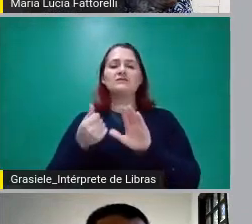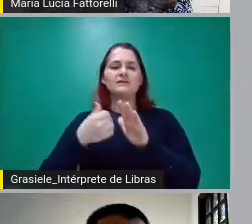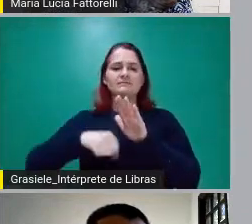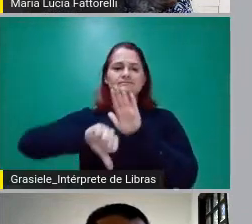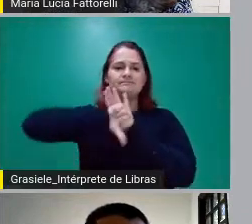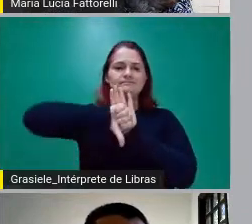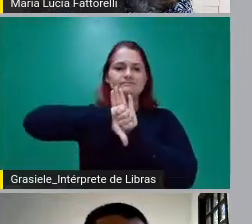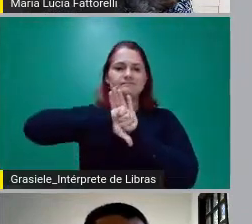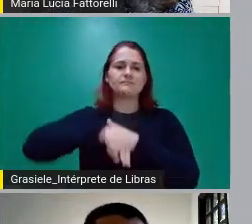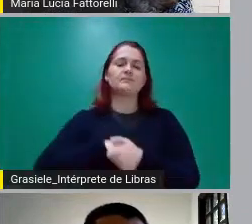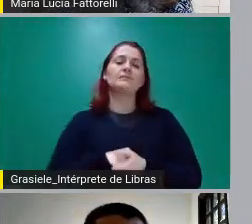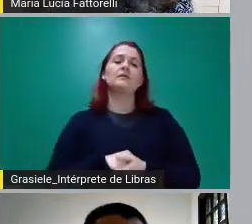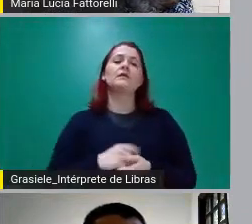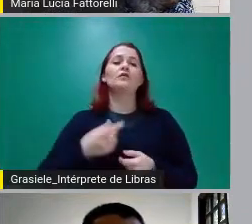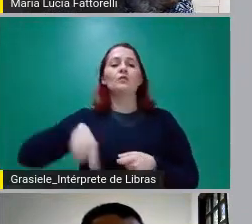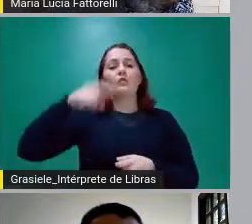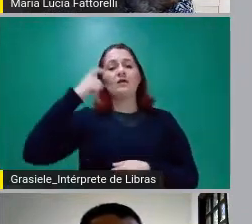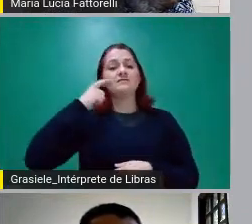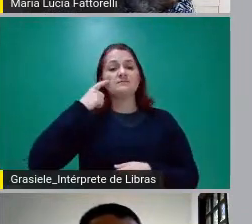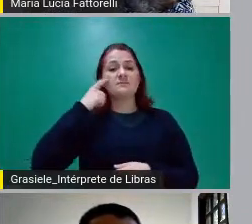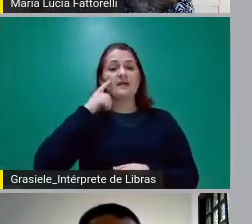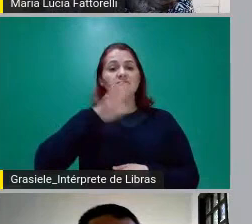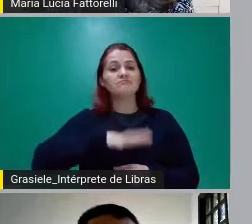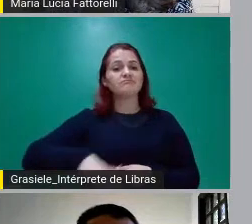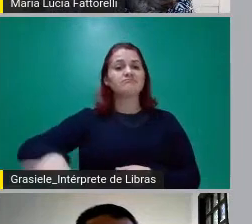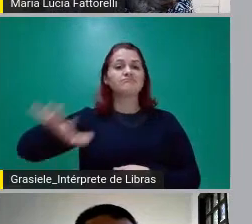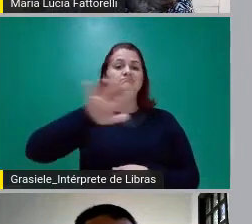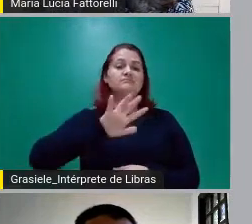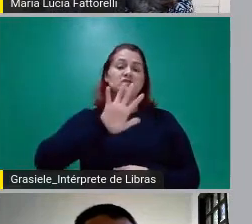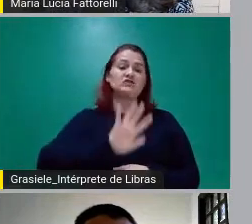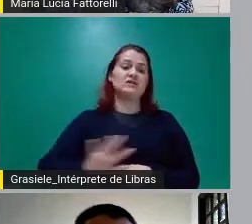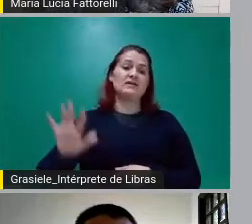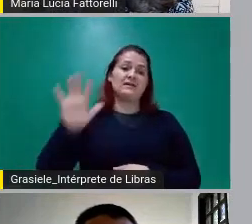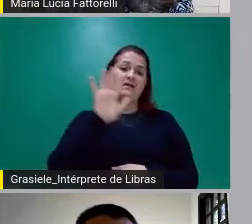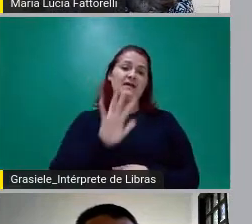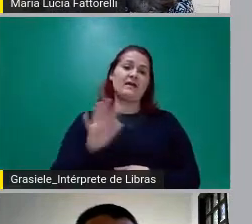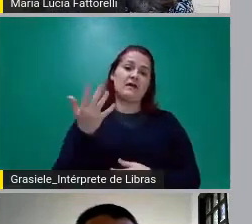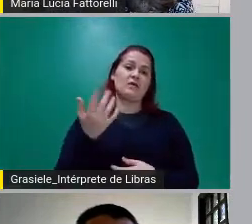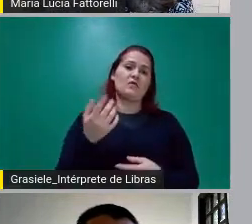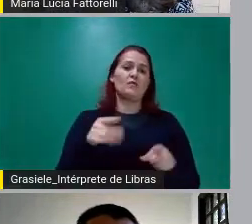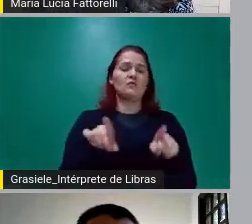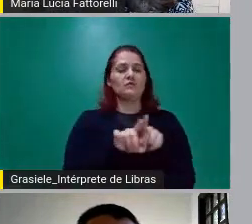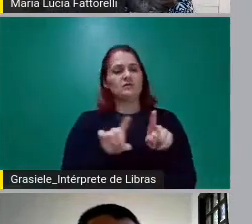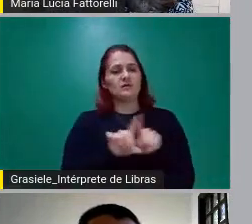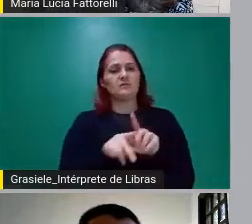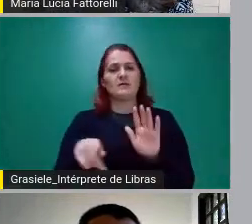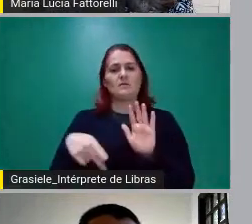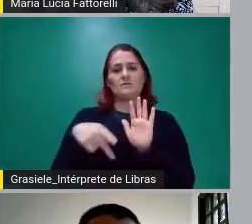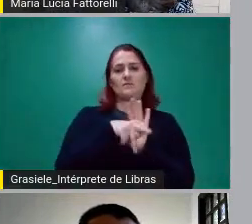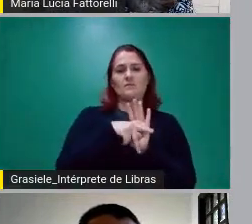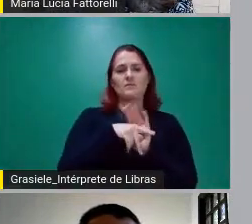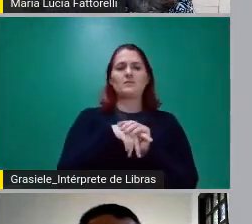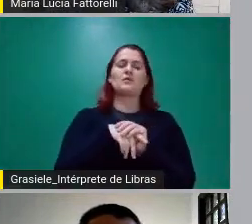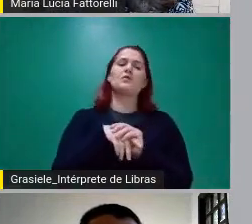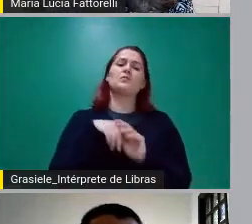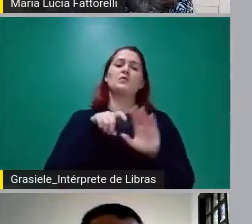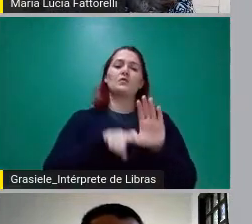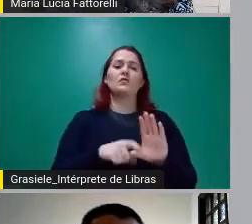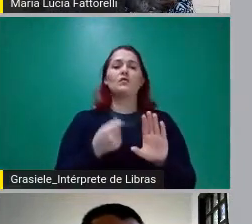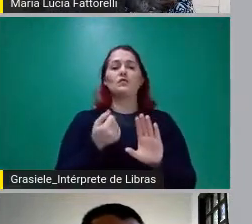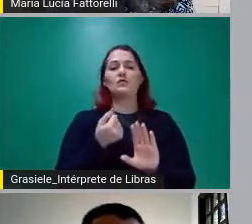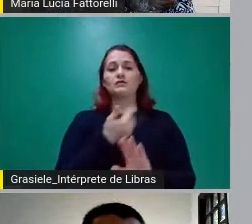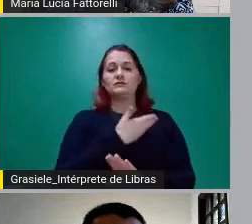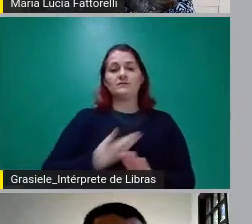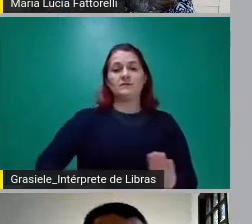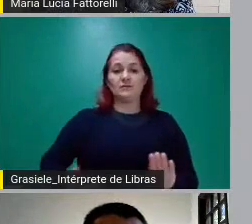panorama geral do que está posto, a gente encontra lá, inclusive nos dados da análise preliminar da dívida pública que foi feita na CPI